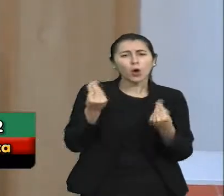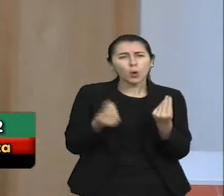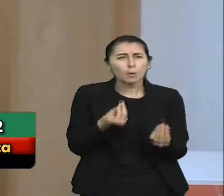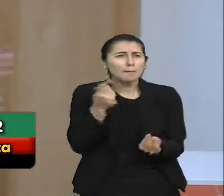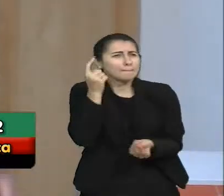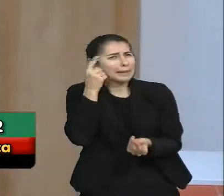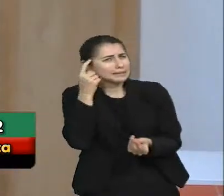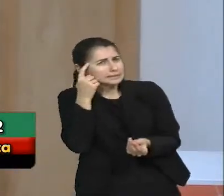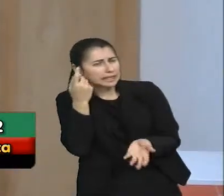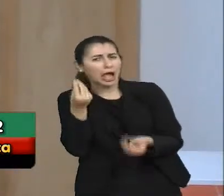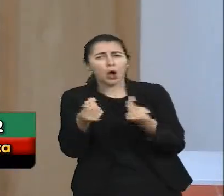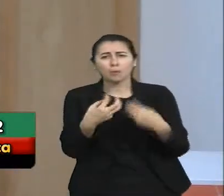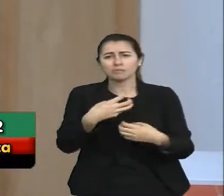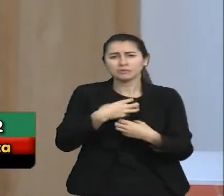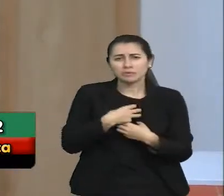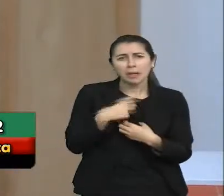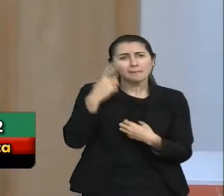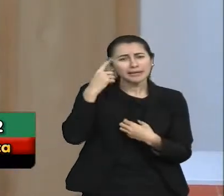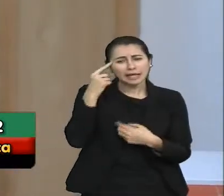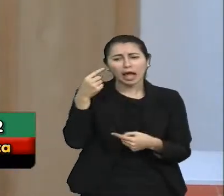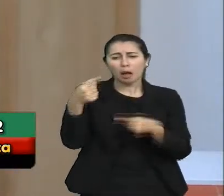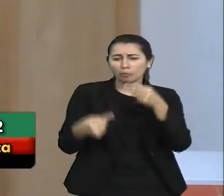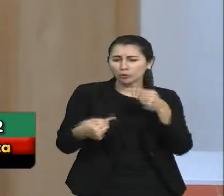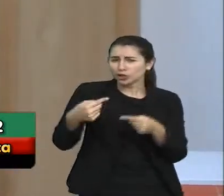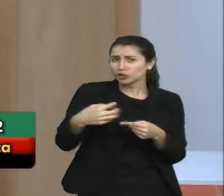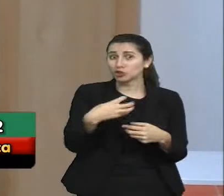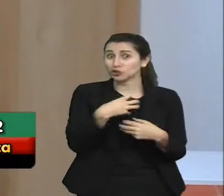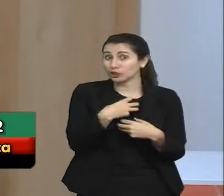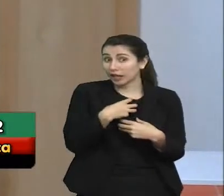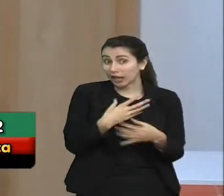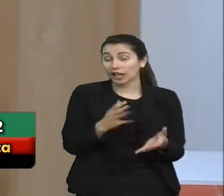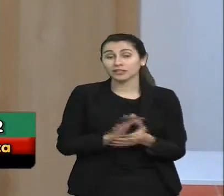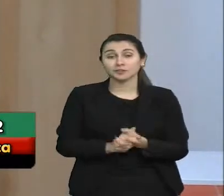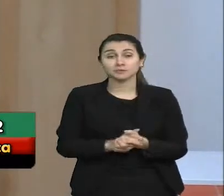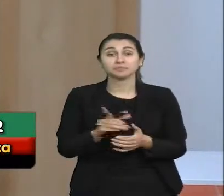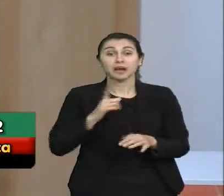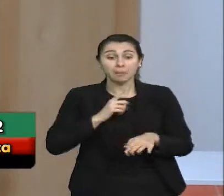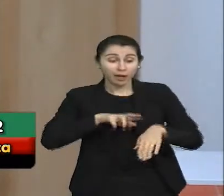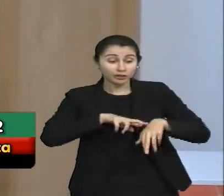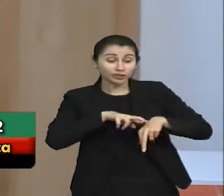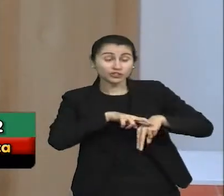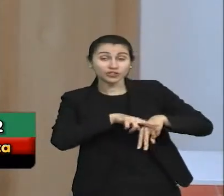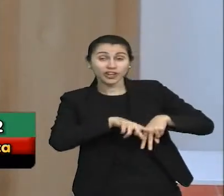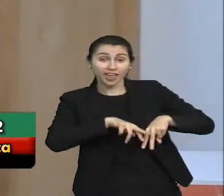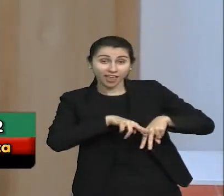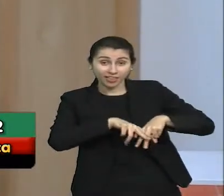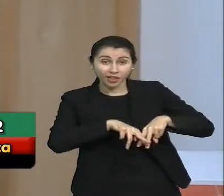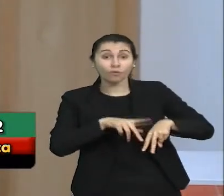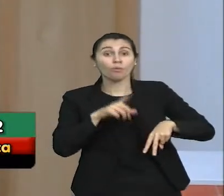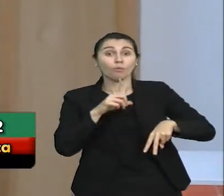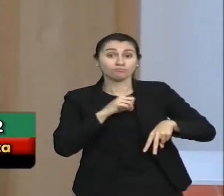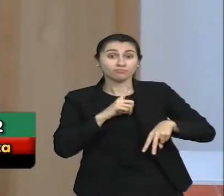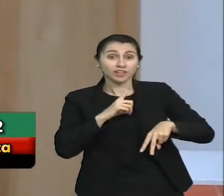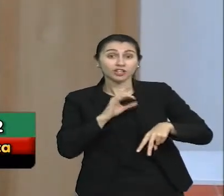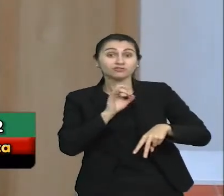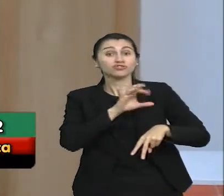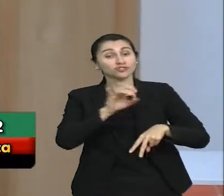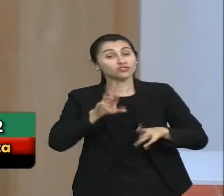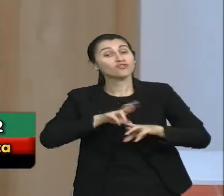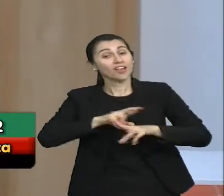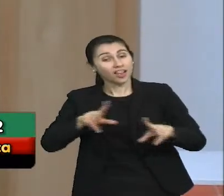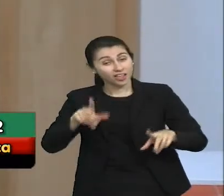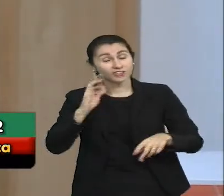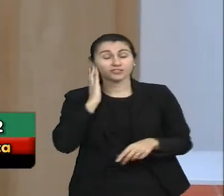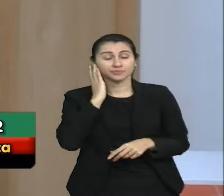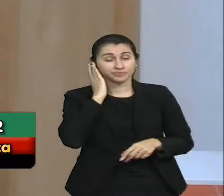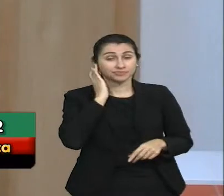vai pensar a política de um jeito, o gênero, cada religião tem uma posição bem clara, e assim que acontece, muitas